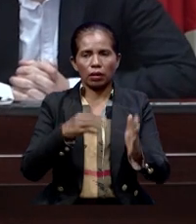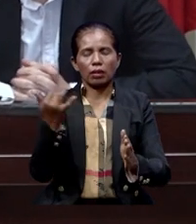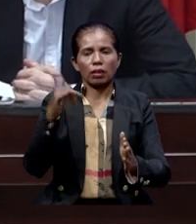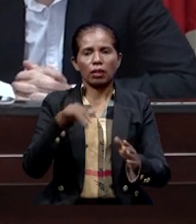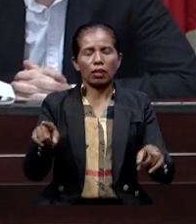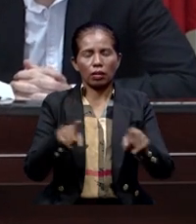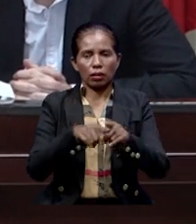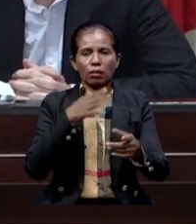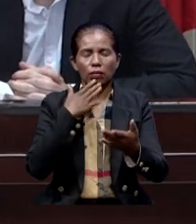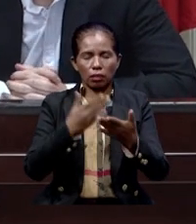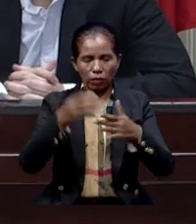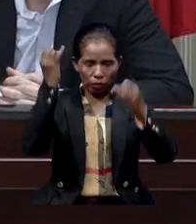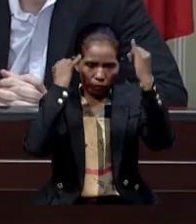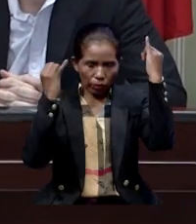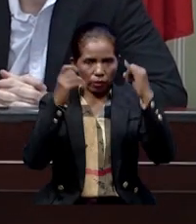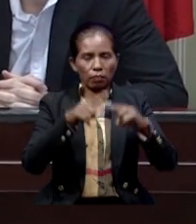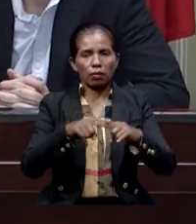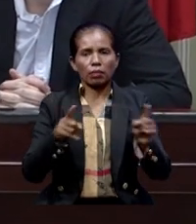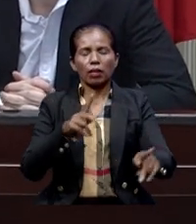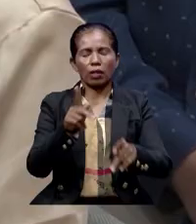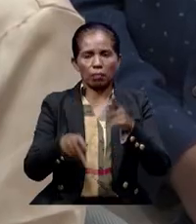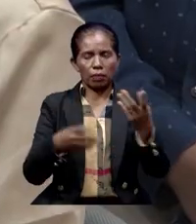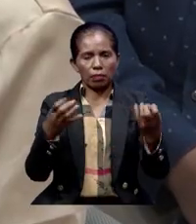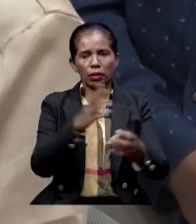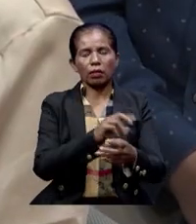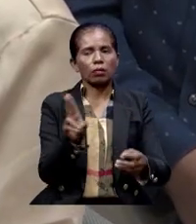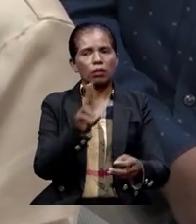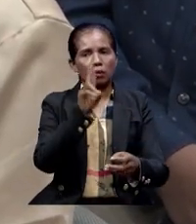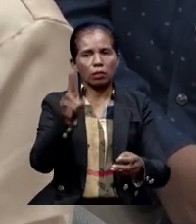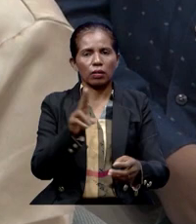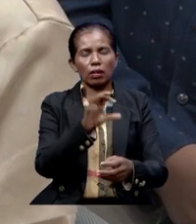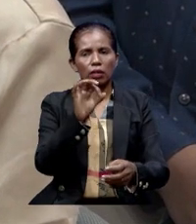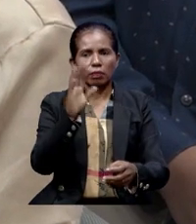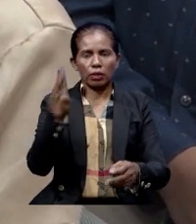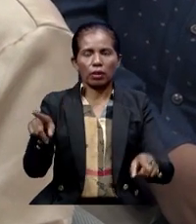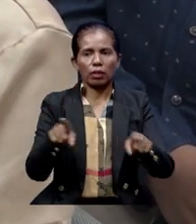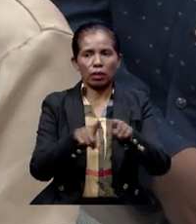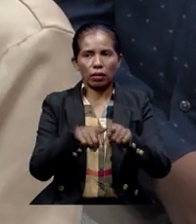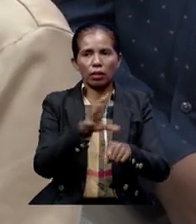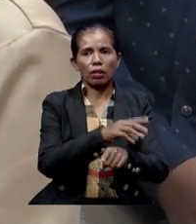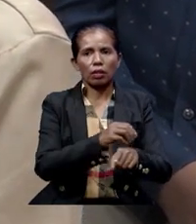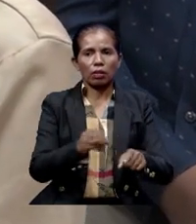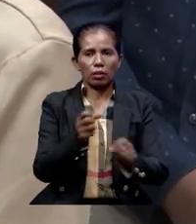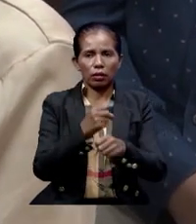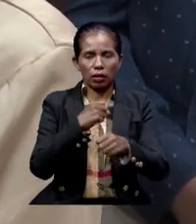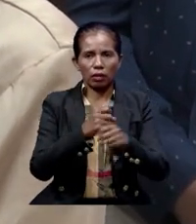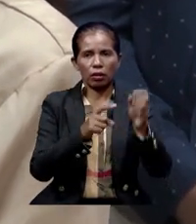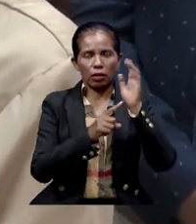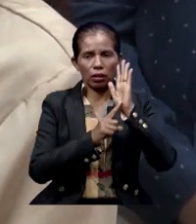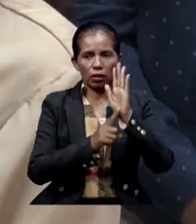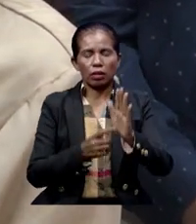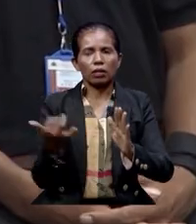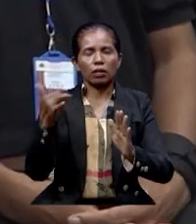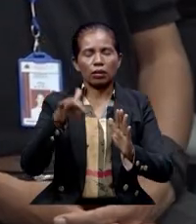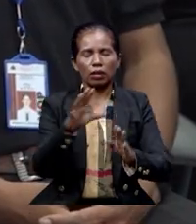maksai produtor ba informasaun, mai be sidadaun barak makutiliza rede social hanesan Facebook, odi halo publikasaun ia siran